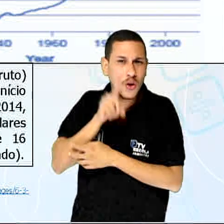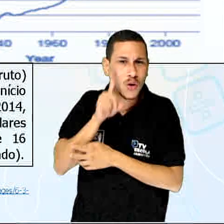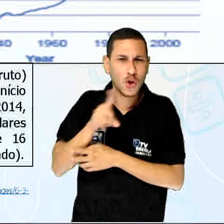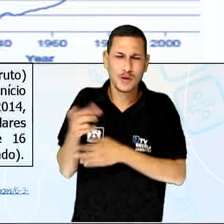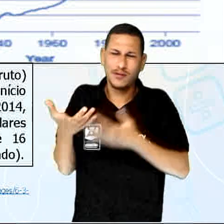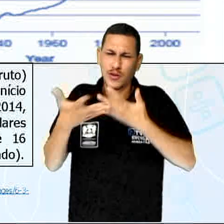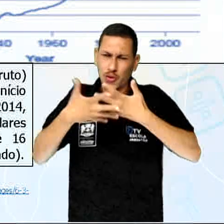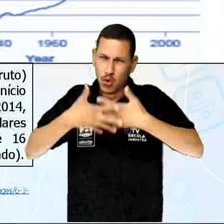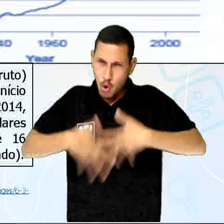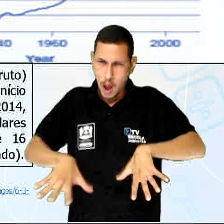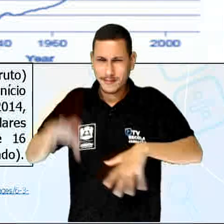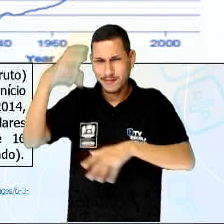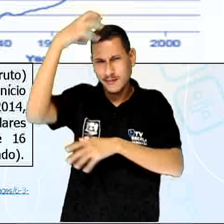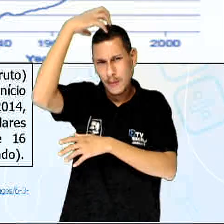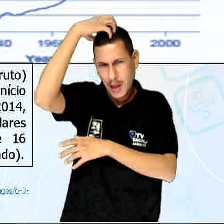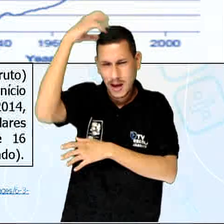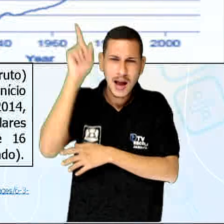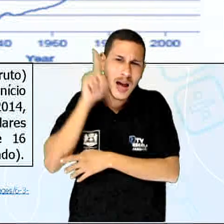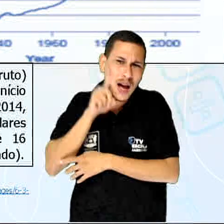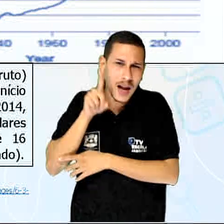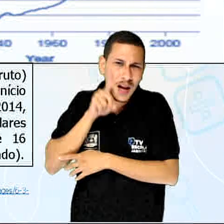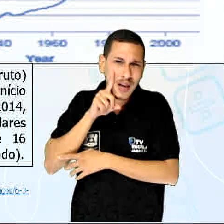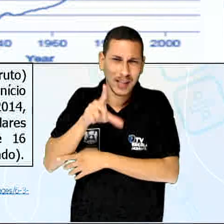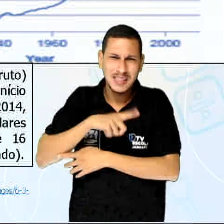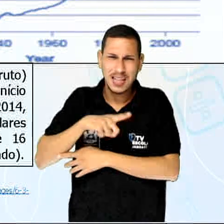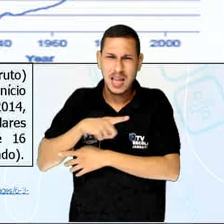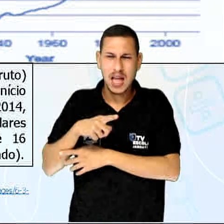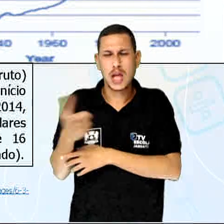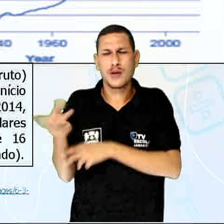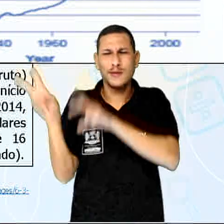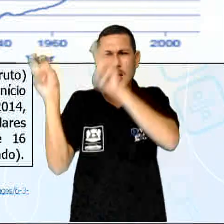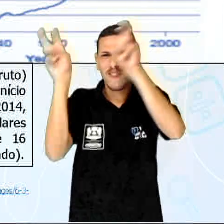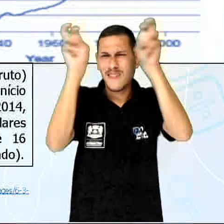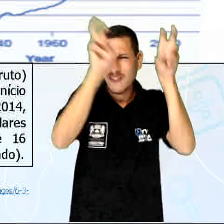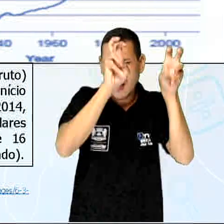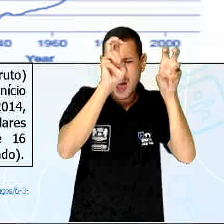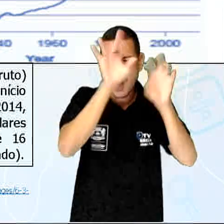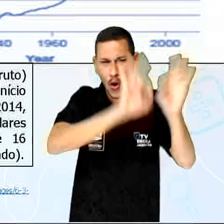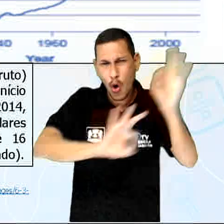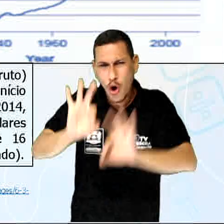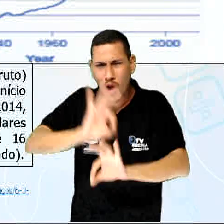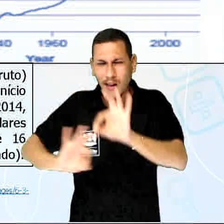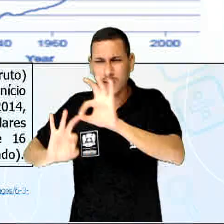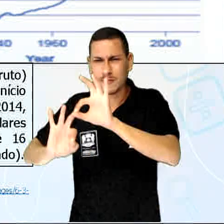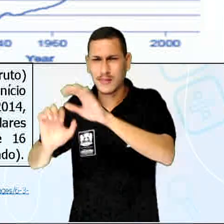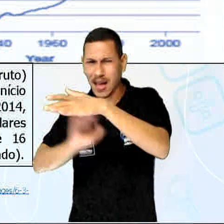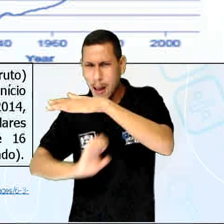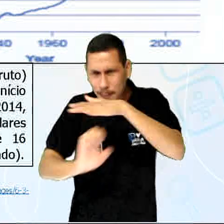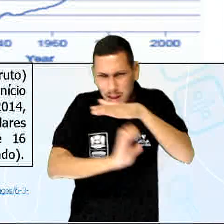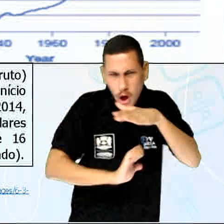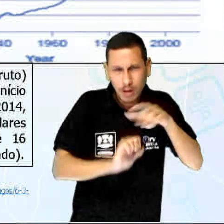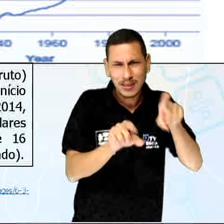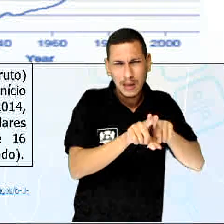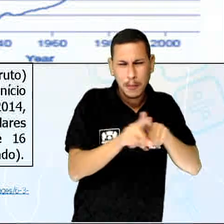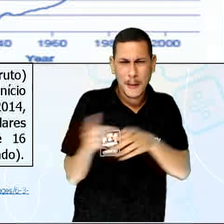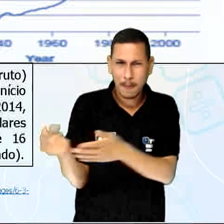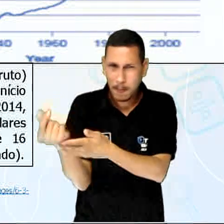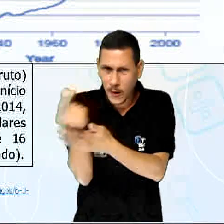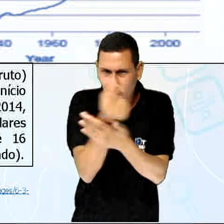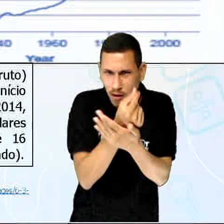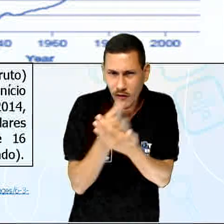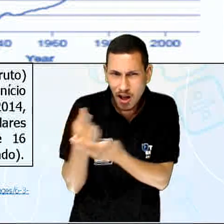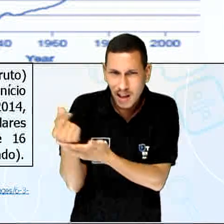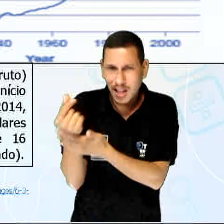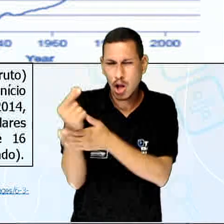imperialista, estabelecem padrões organizacionais, empresariais e monetários em todos os